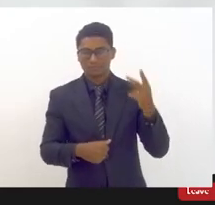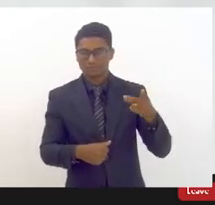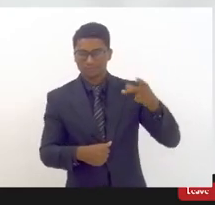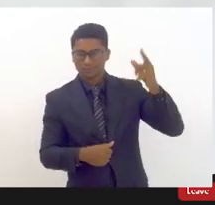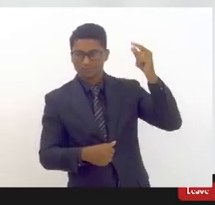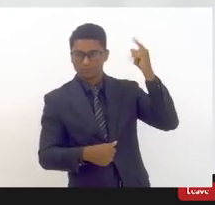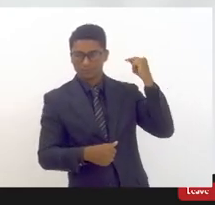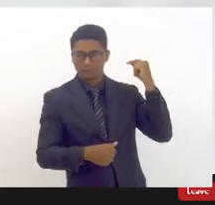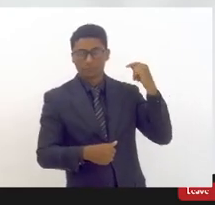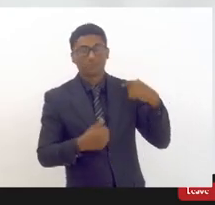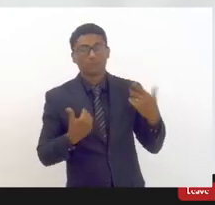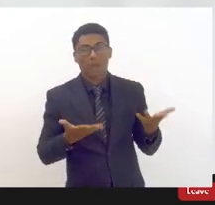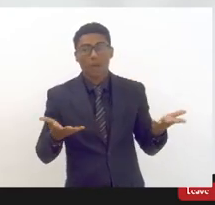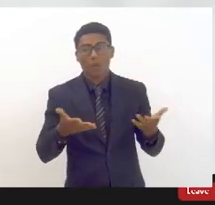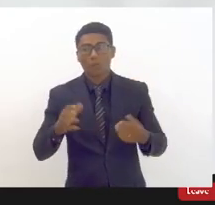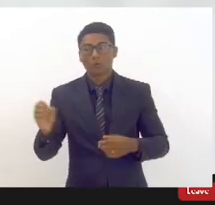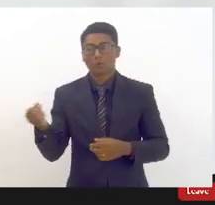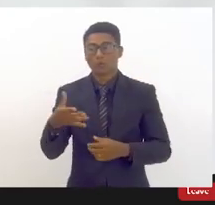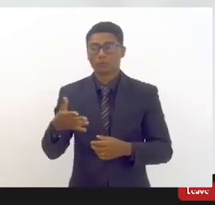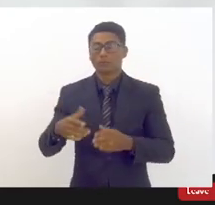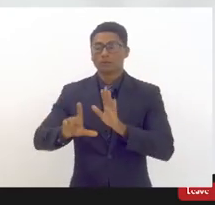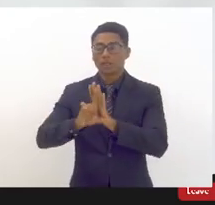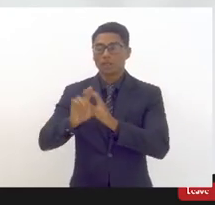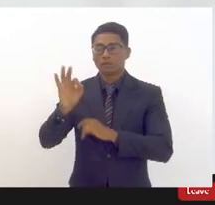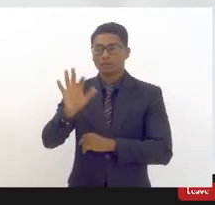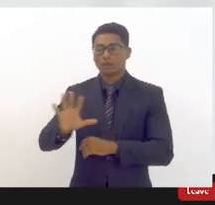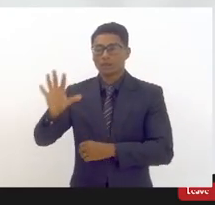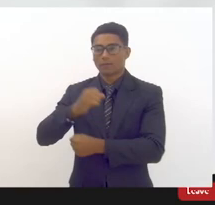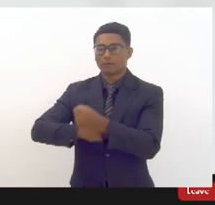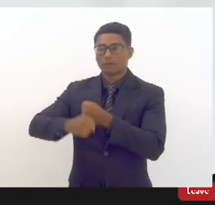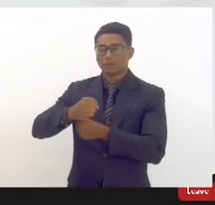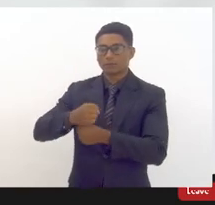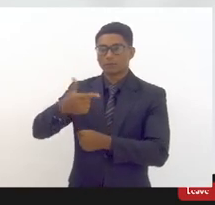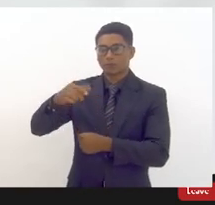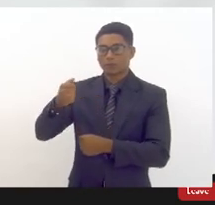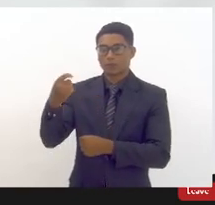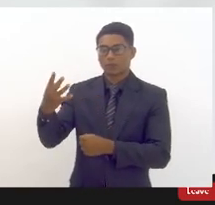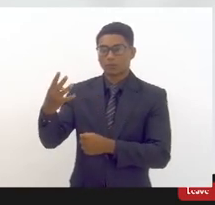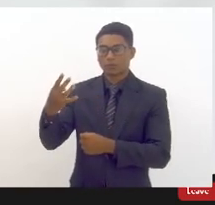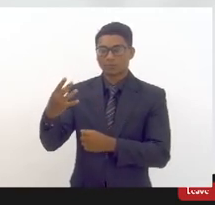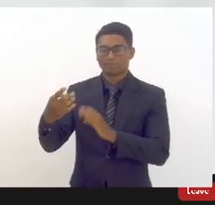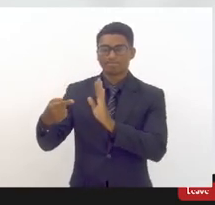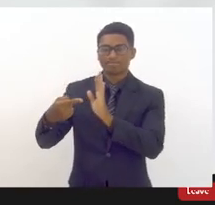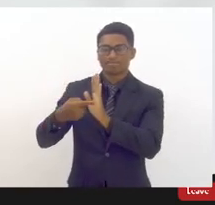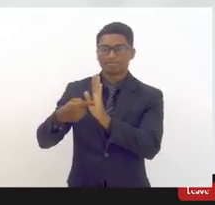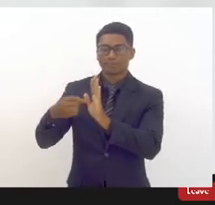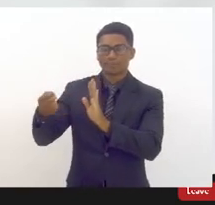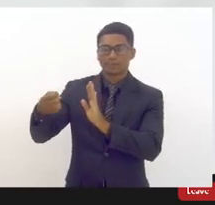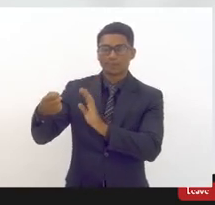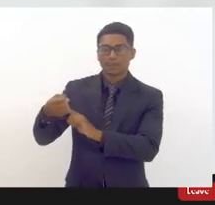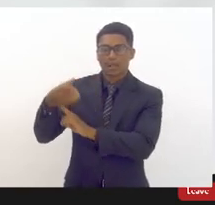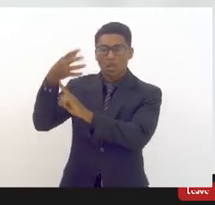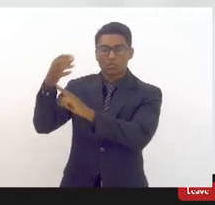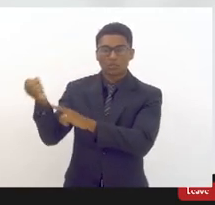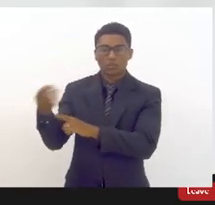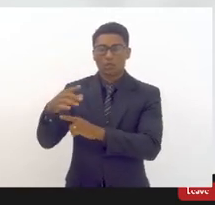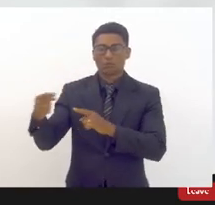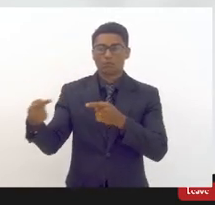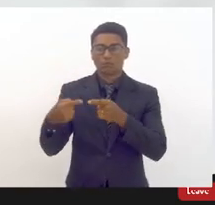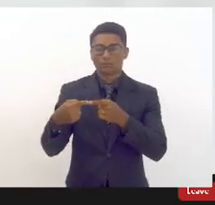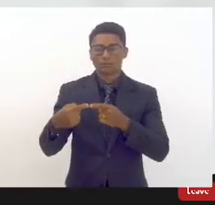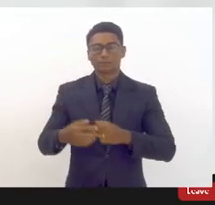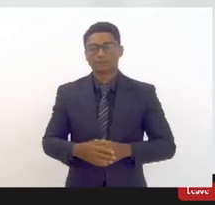ao estabelecido lá na Lei Federal de 2014. E aí, como resultado dessas discussões, em paralelo, é um tema